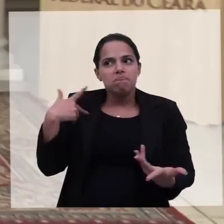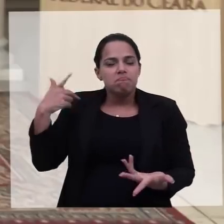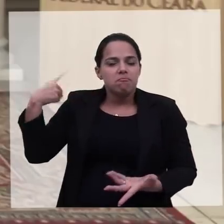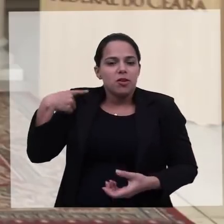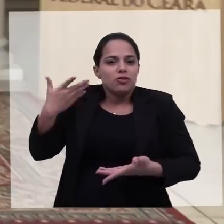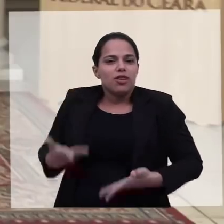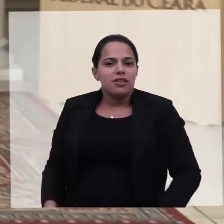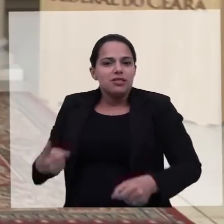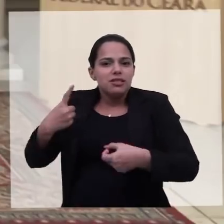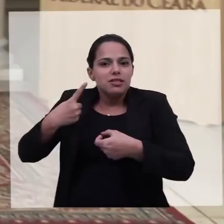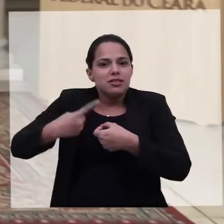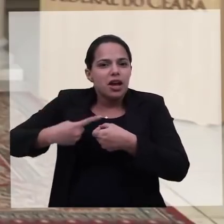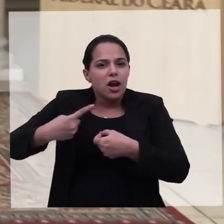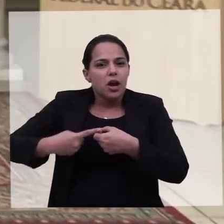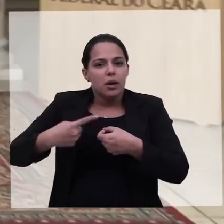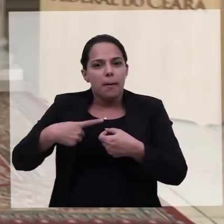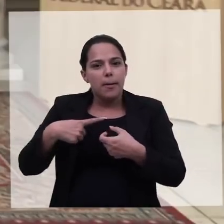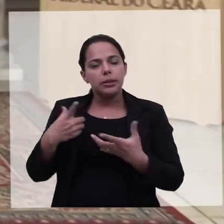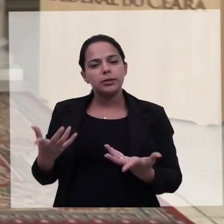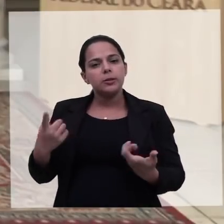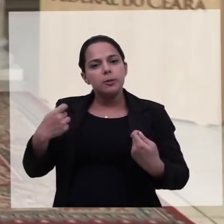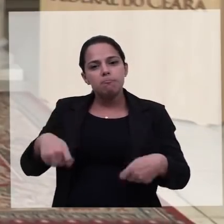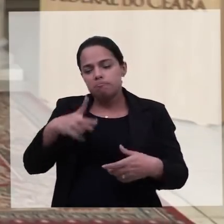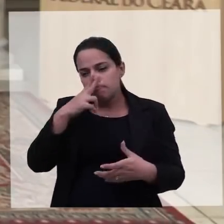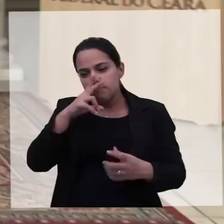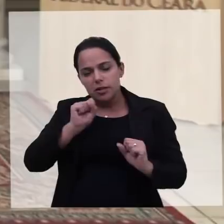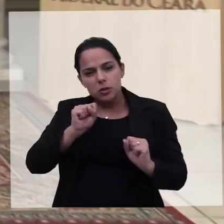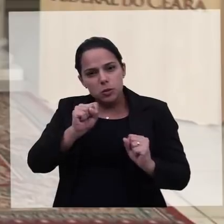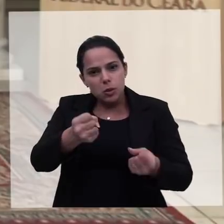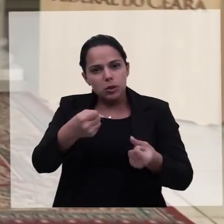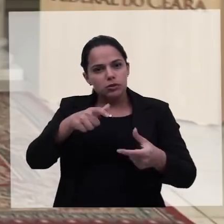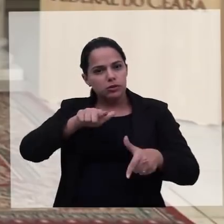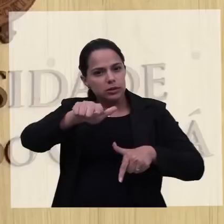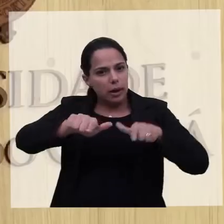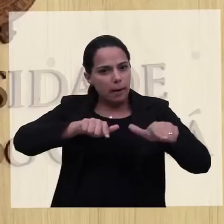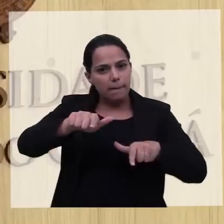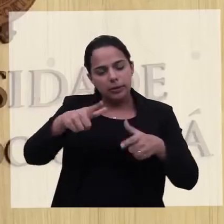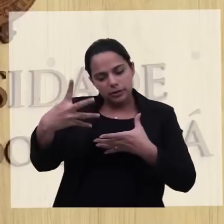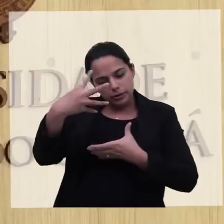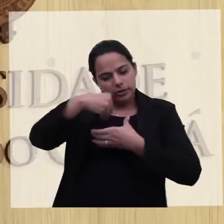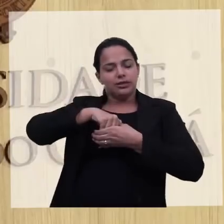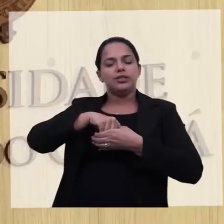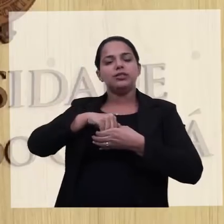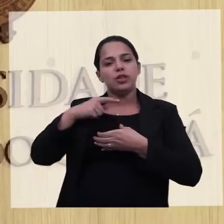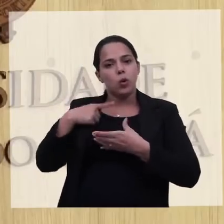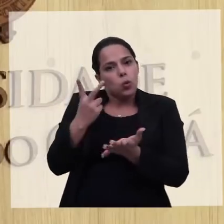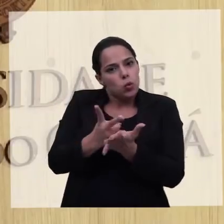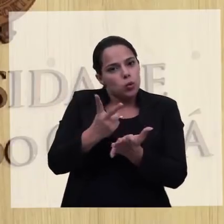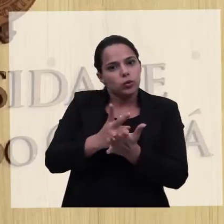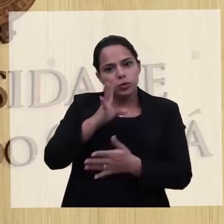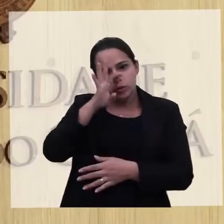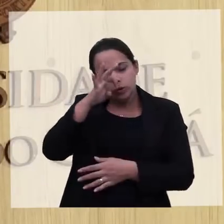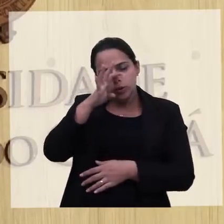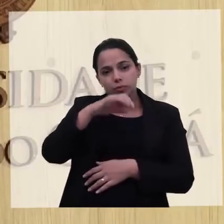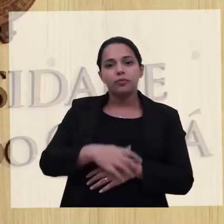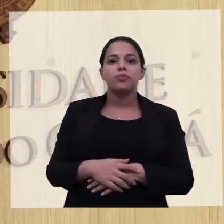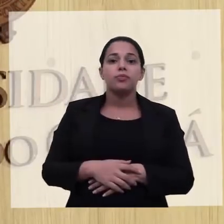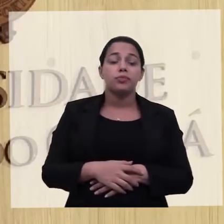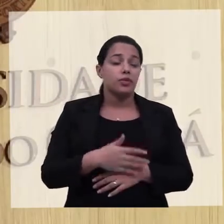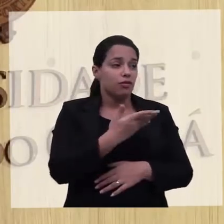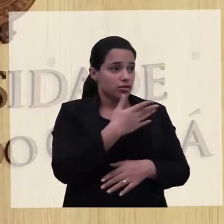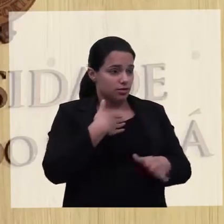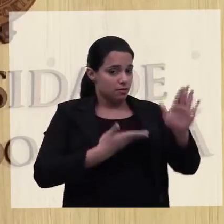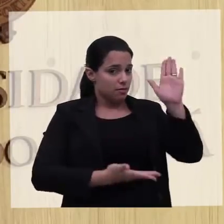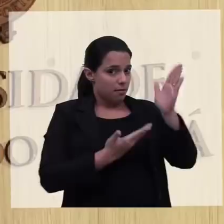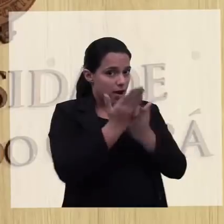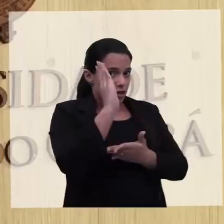sertaneja não desiste, né? Vai lá e trabalha. Aí a senhora ingressou no doutorado em 1993